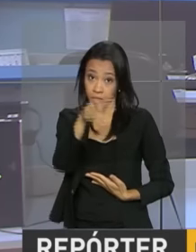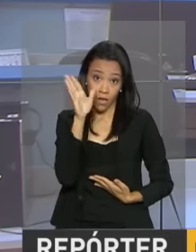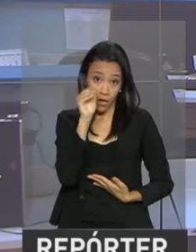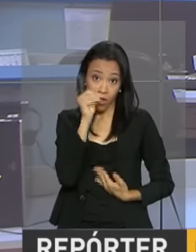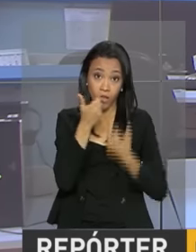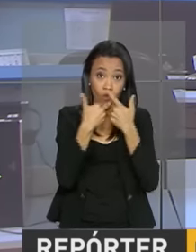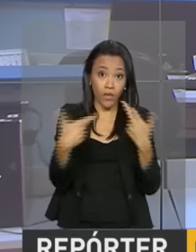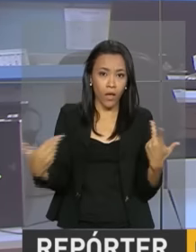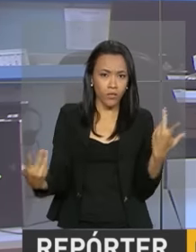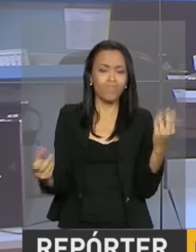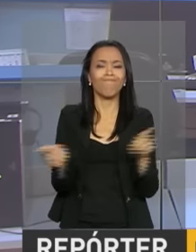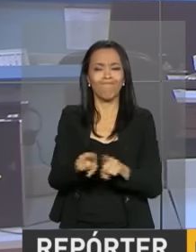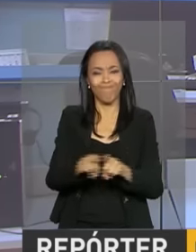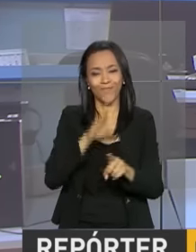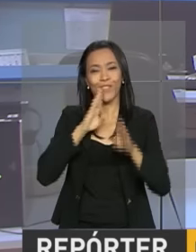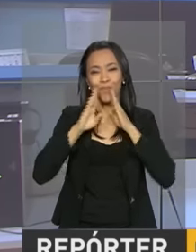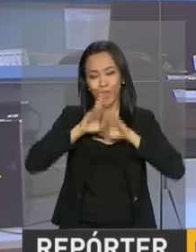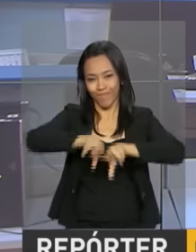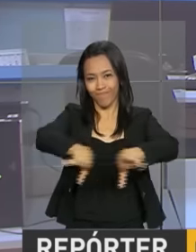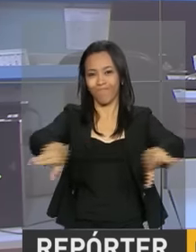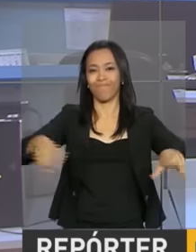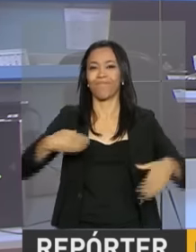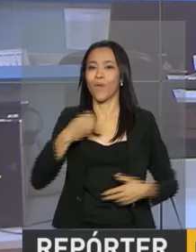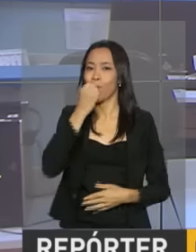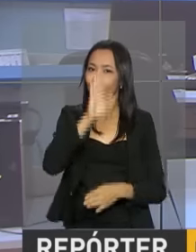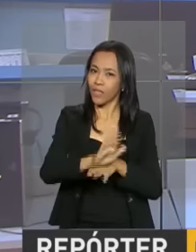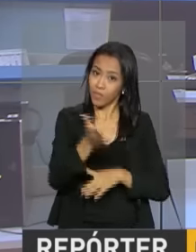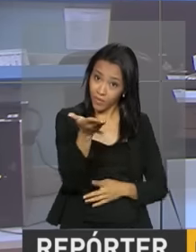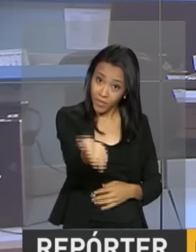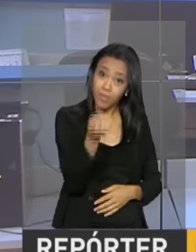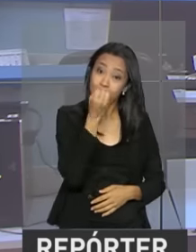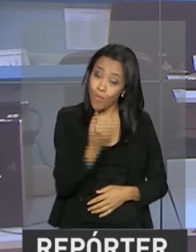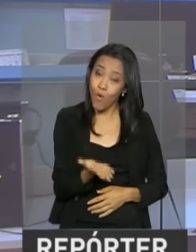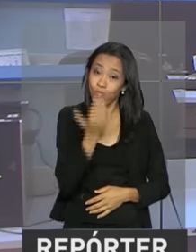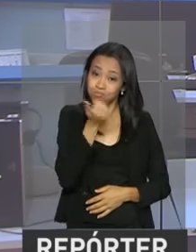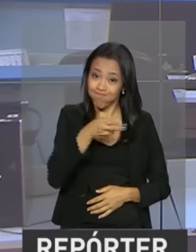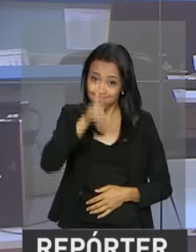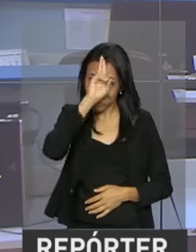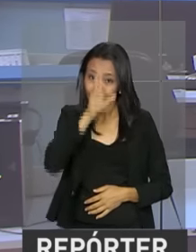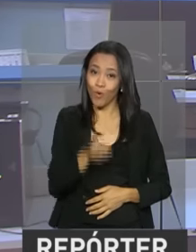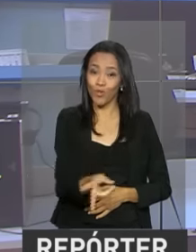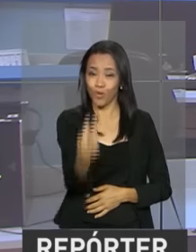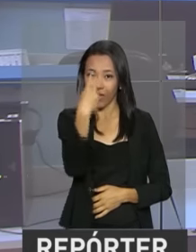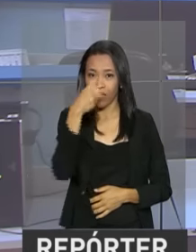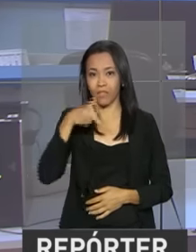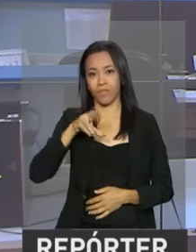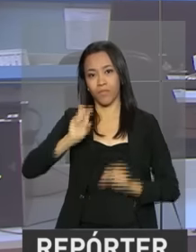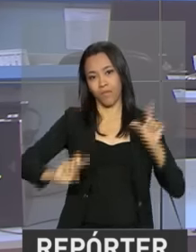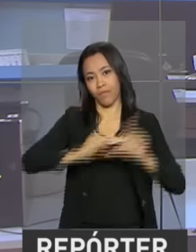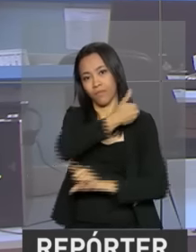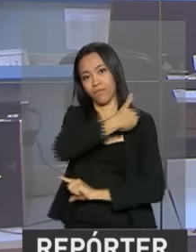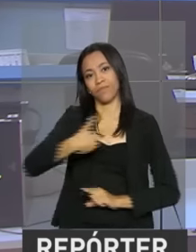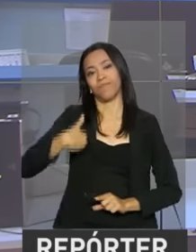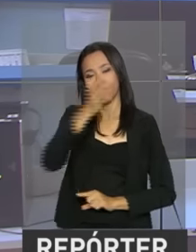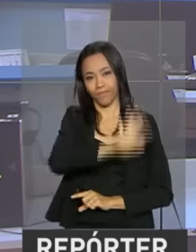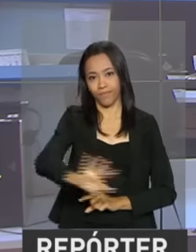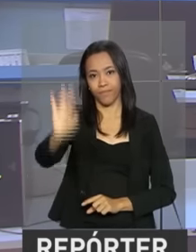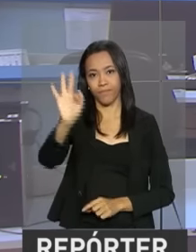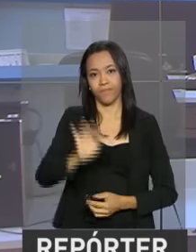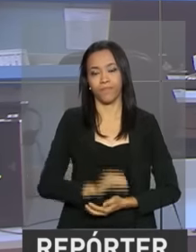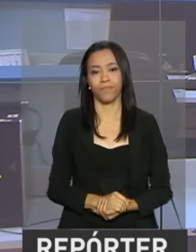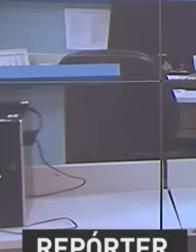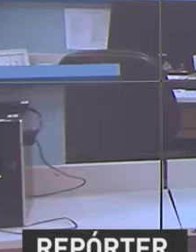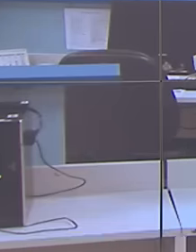acompanhe também as novidades em nossas redes sociais Uma boa tarde para você um bom almoço e contin com a gente aqui na NBR a tvno